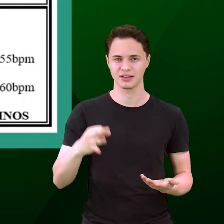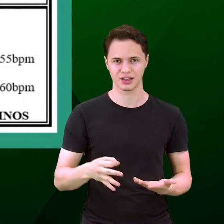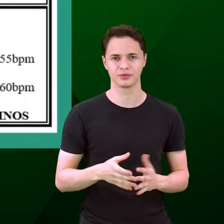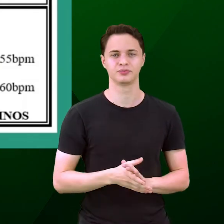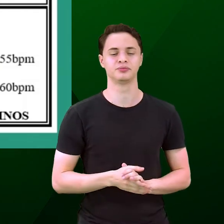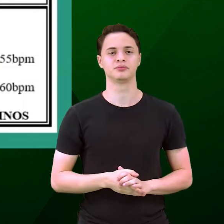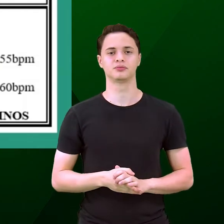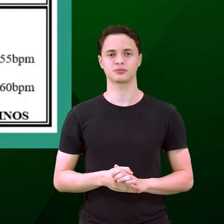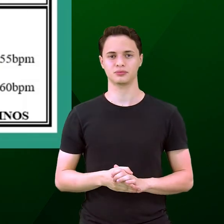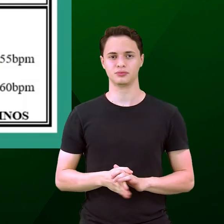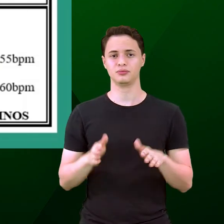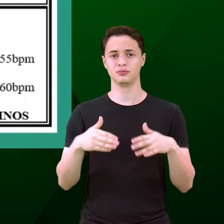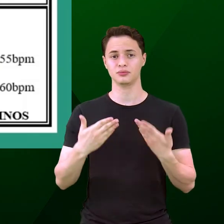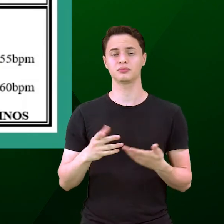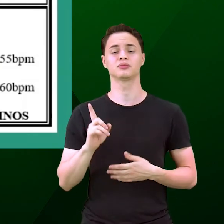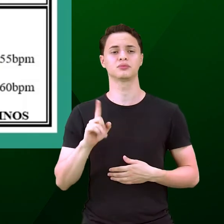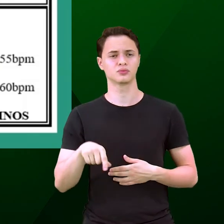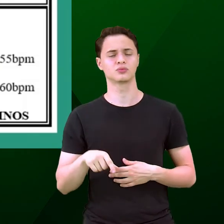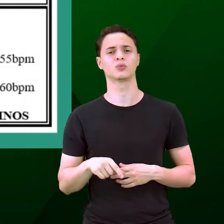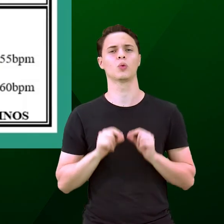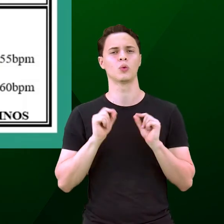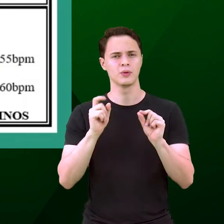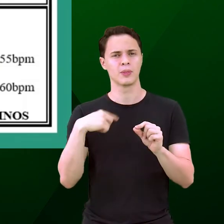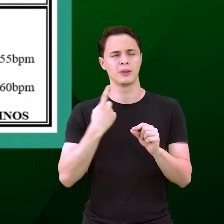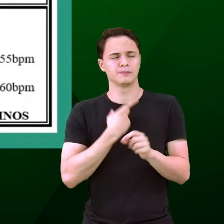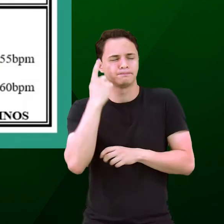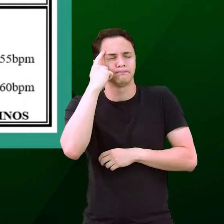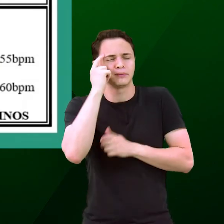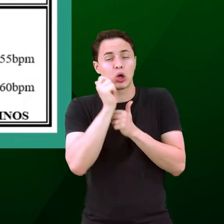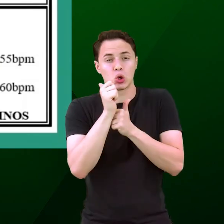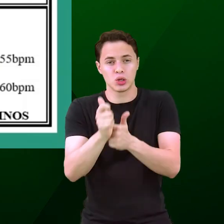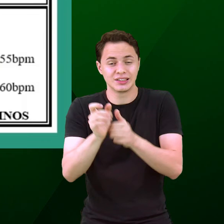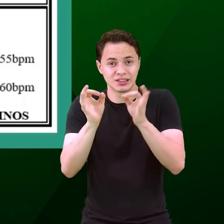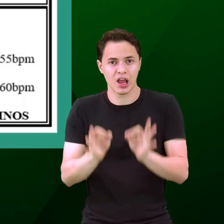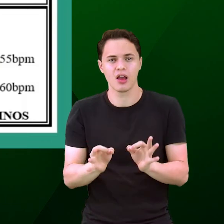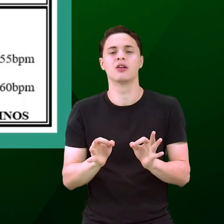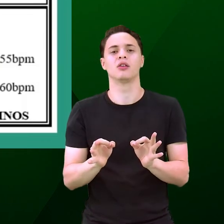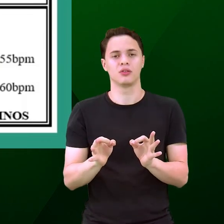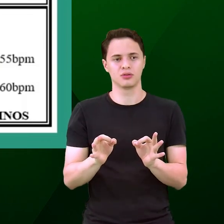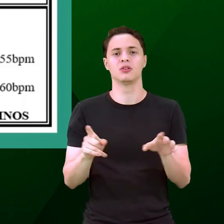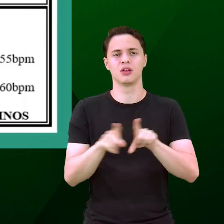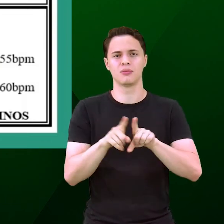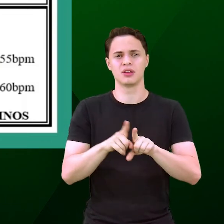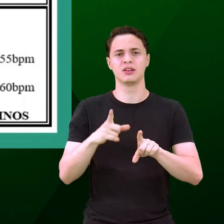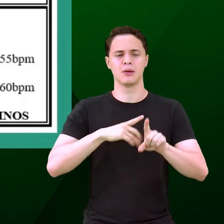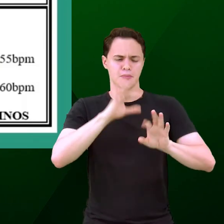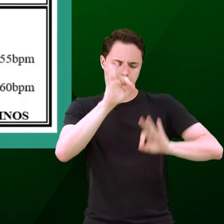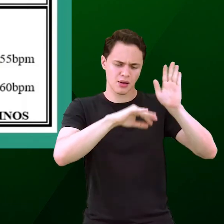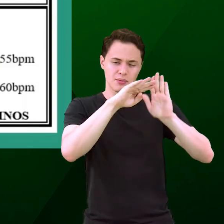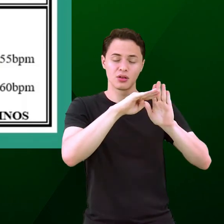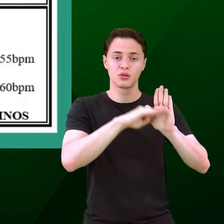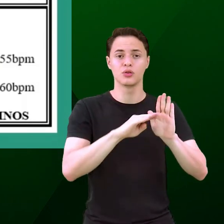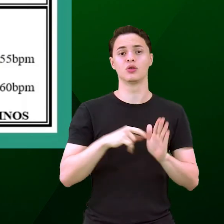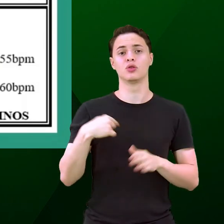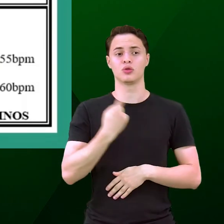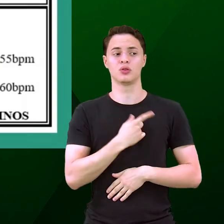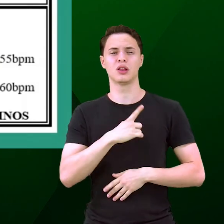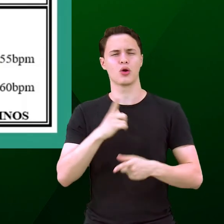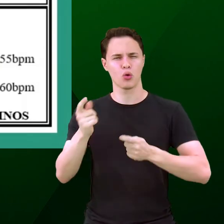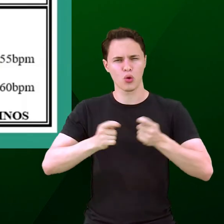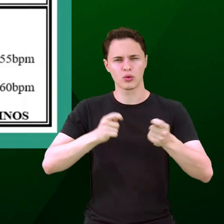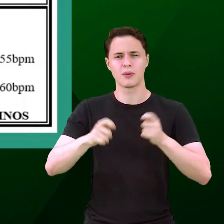de maneira geral, tá? Então, dividir aqui um treino, basicamente, não é que vocês têm que seguir, mas é um exemplo, tá,